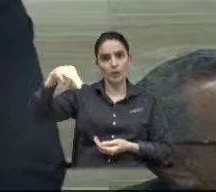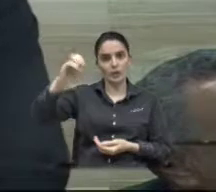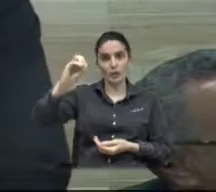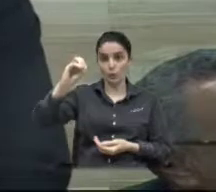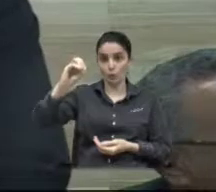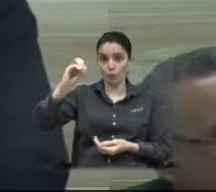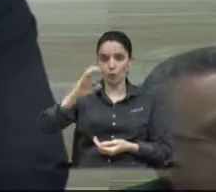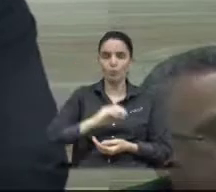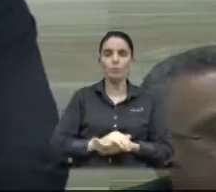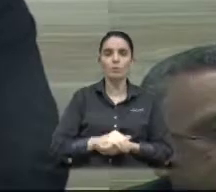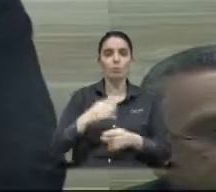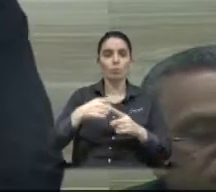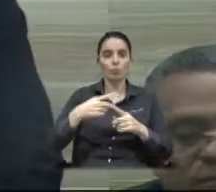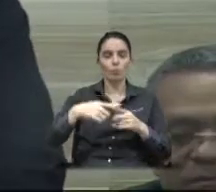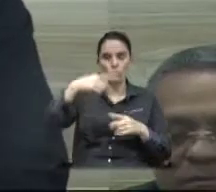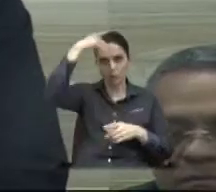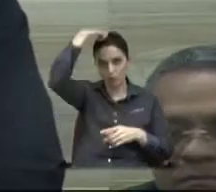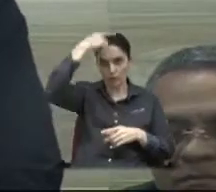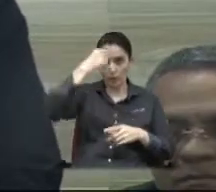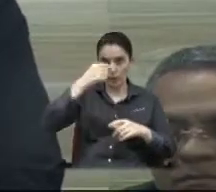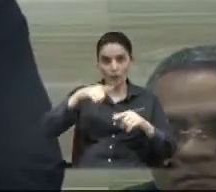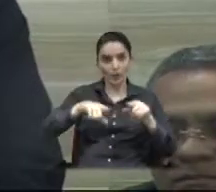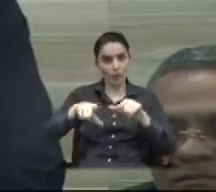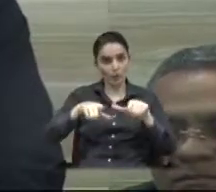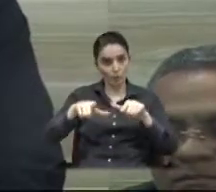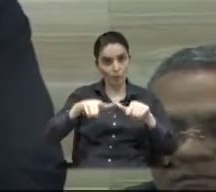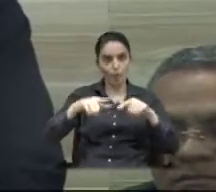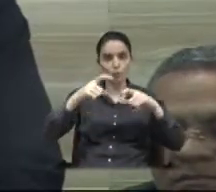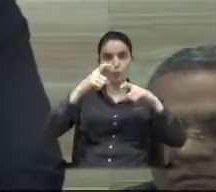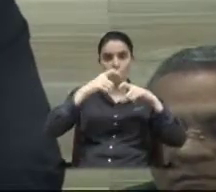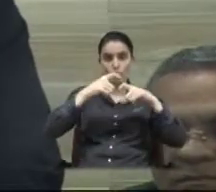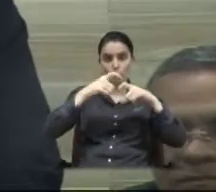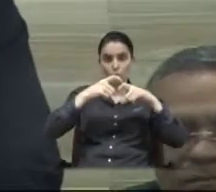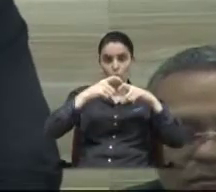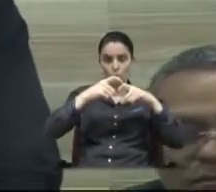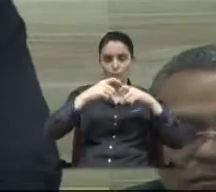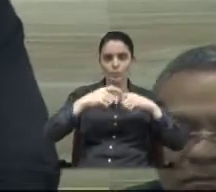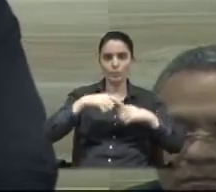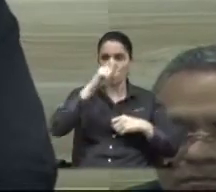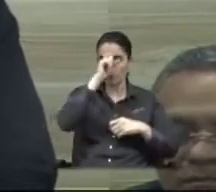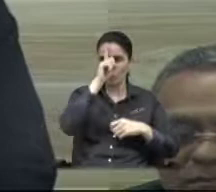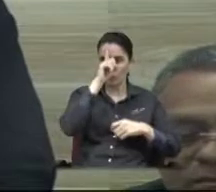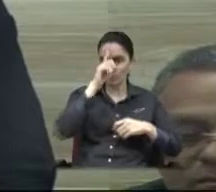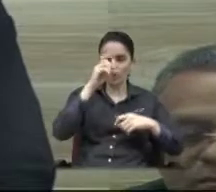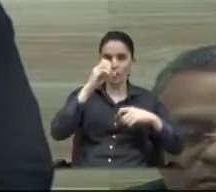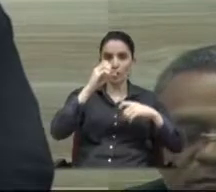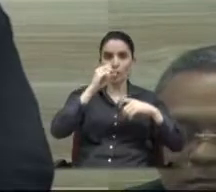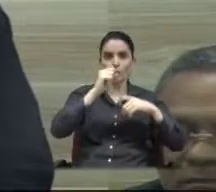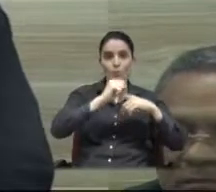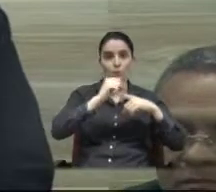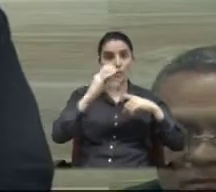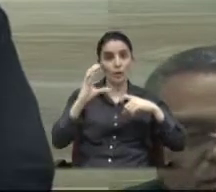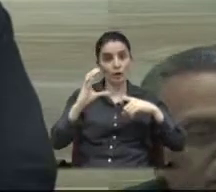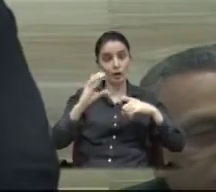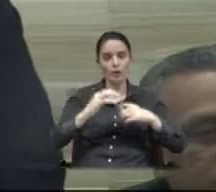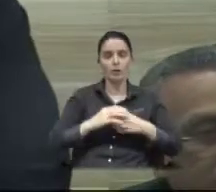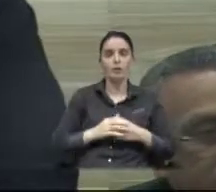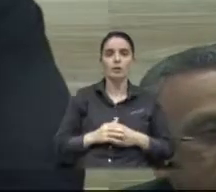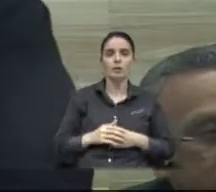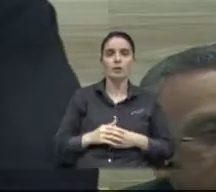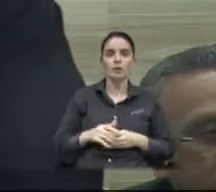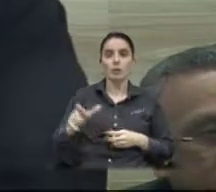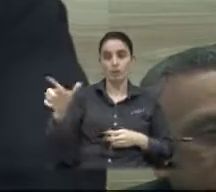No tempo que eu trabalhei na Santa Casa, pude conhecê-lo de perto. Para quem não conhece, ele é